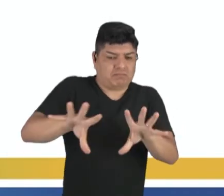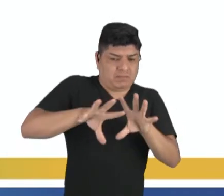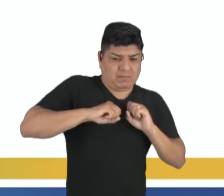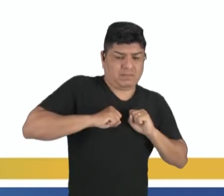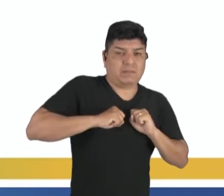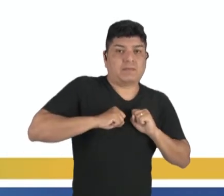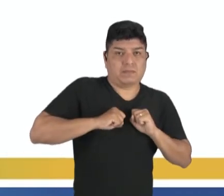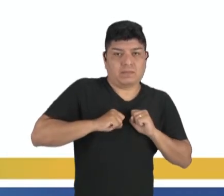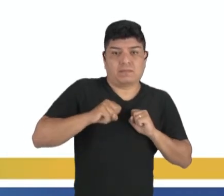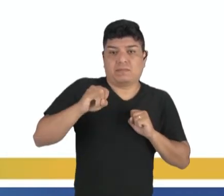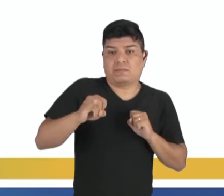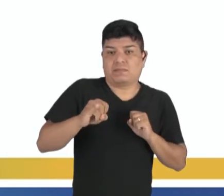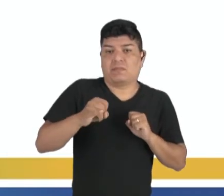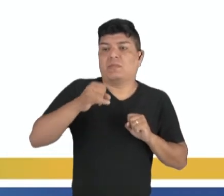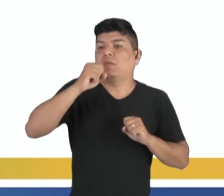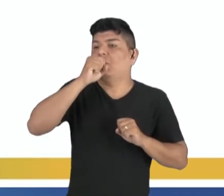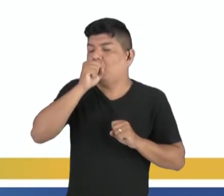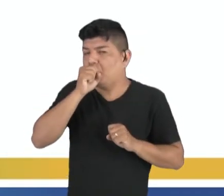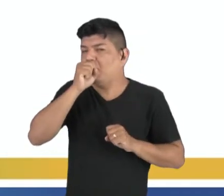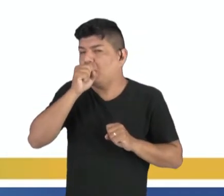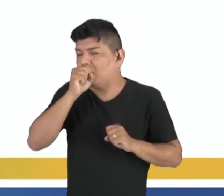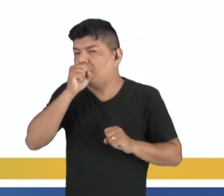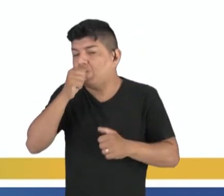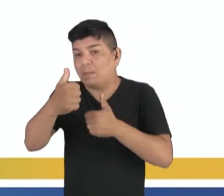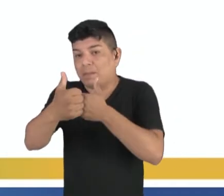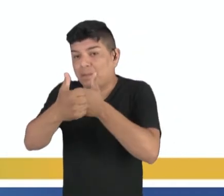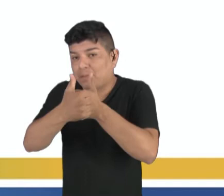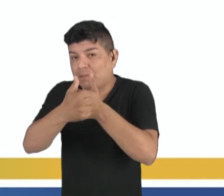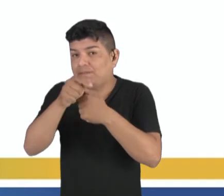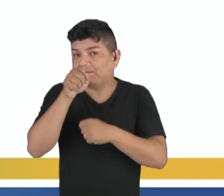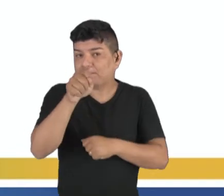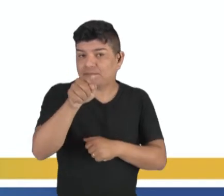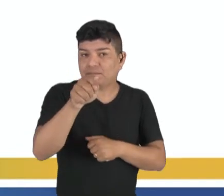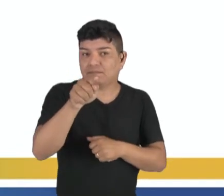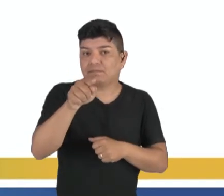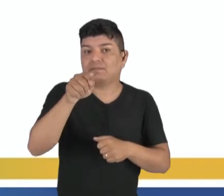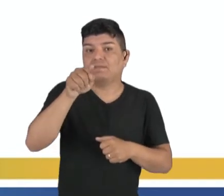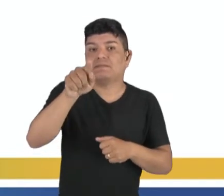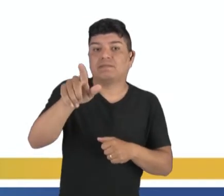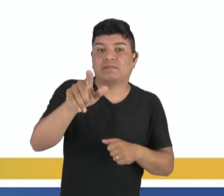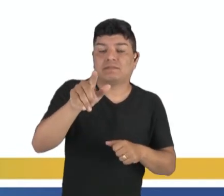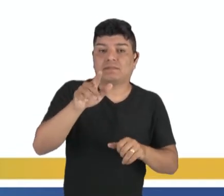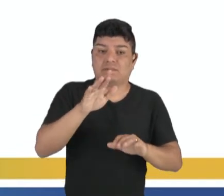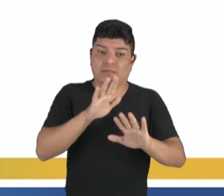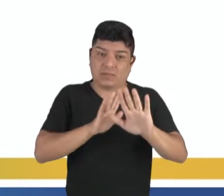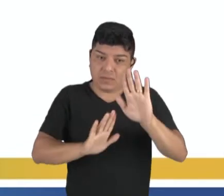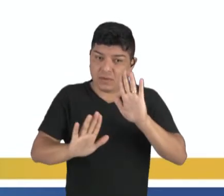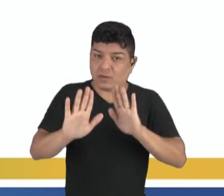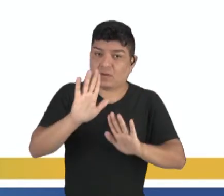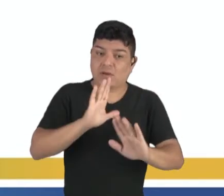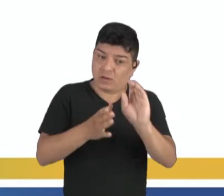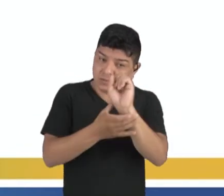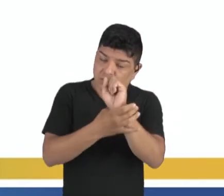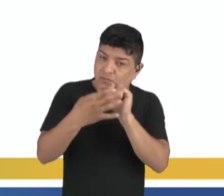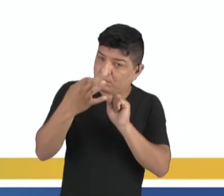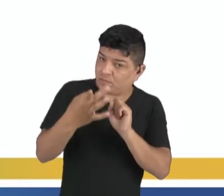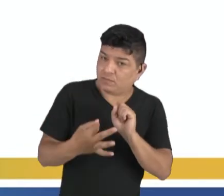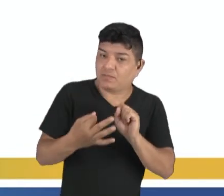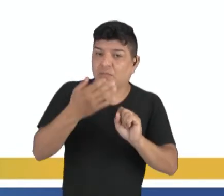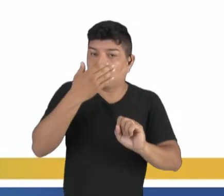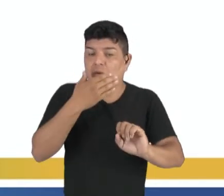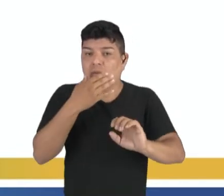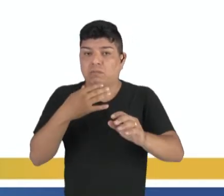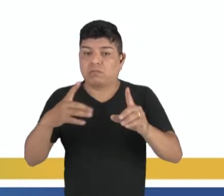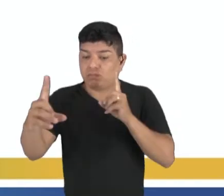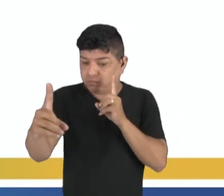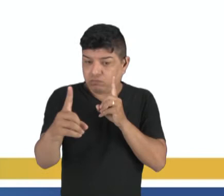pessoa ela tiver um momento de tosse ou espirro próximo a você e ela não fizer a devida proteção, essas gotículas